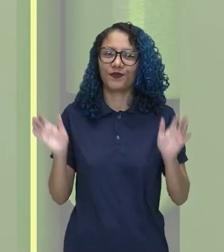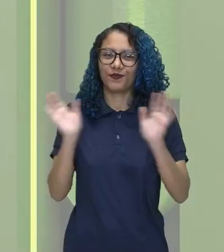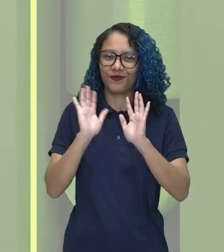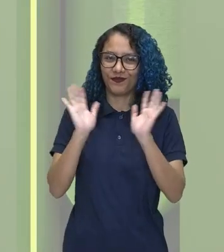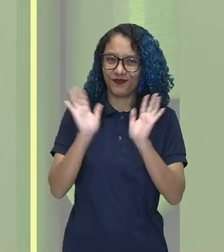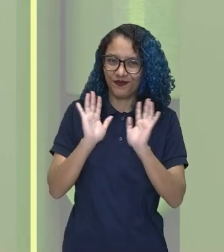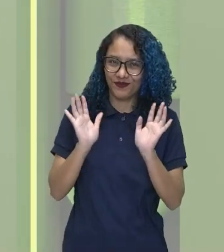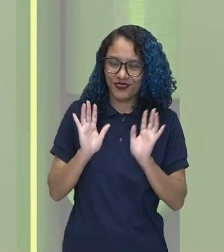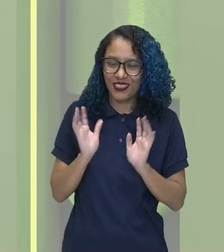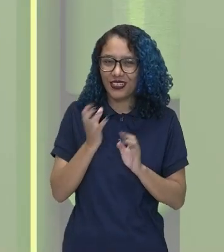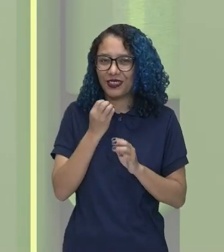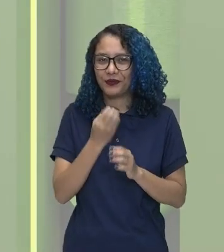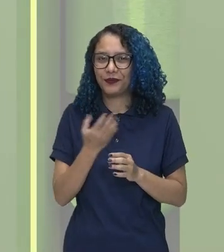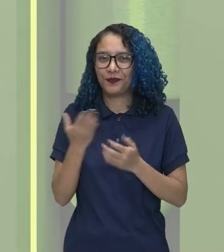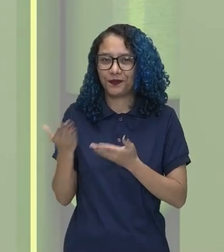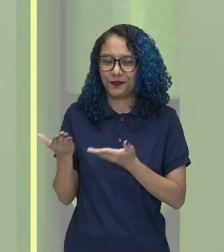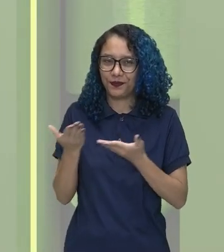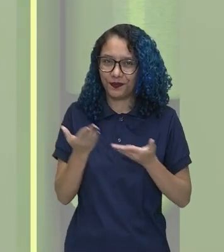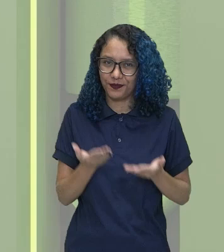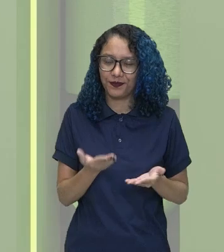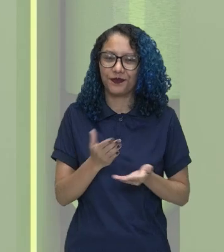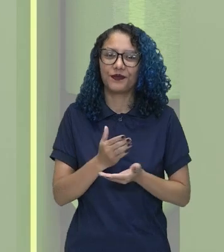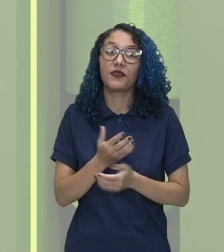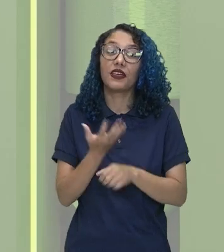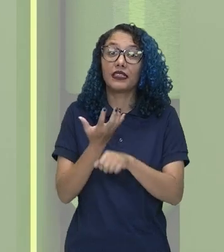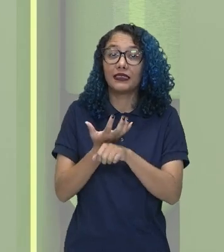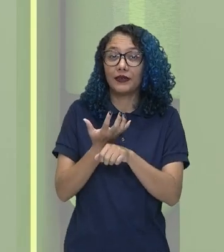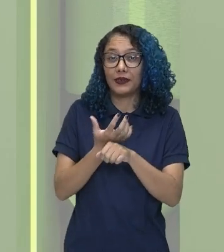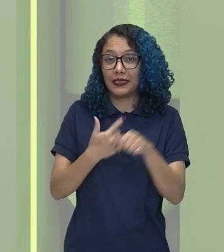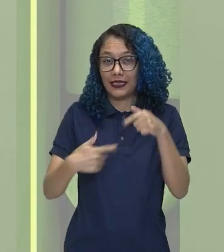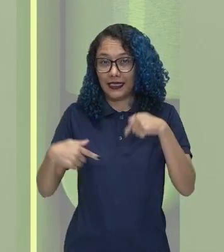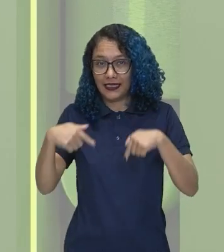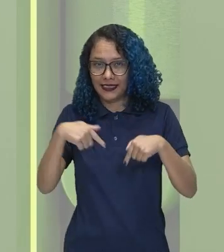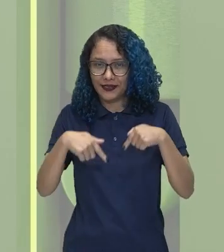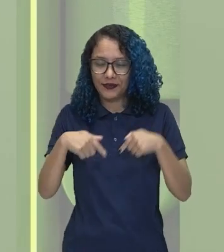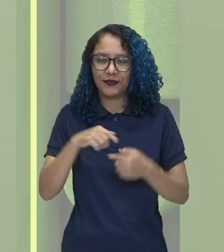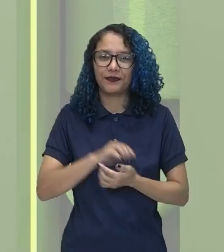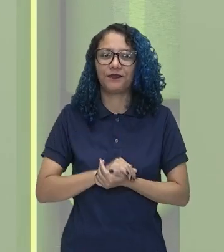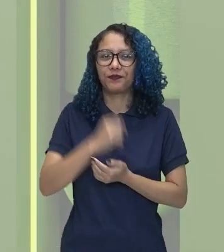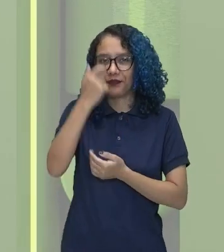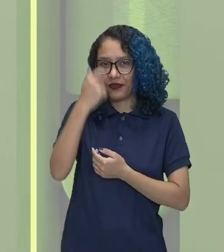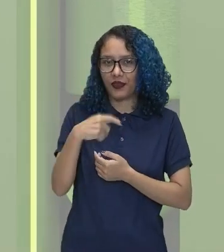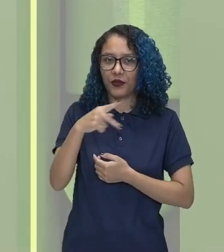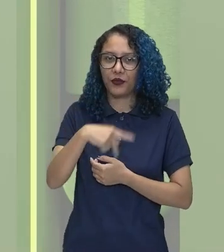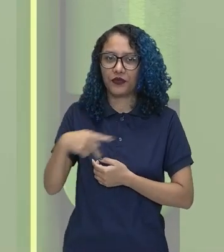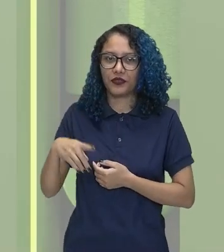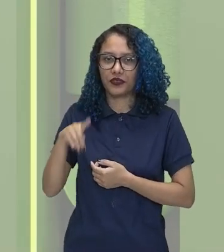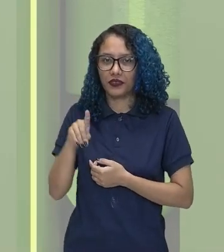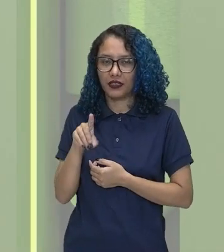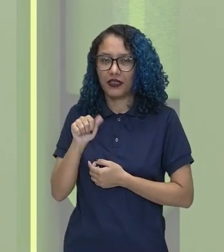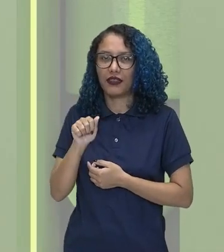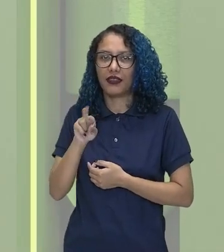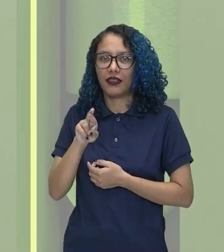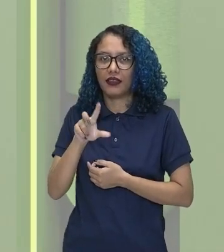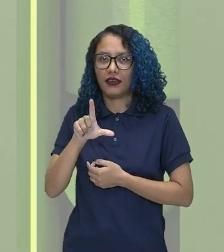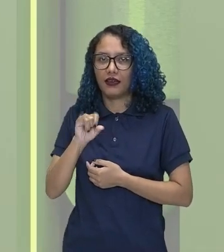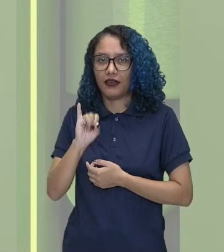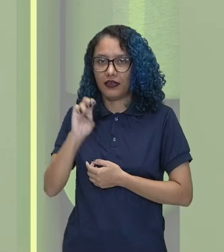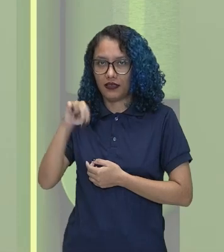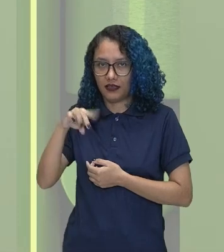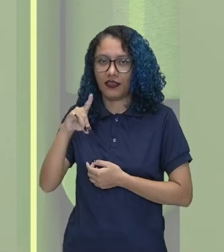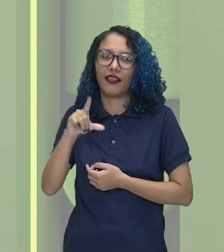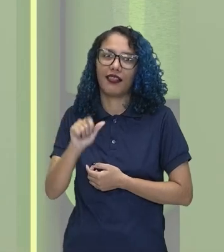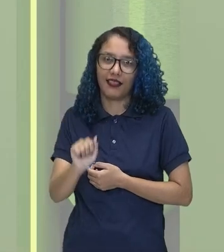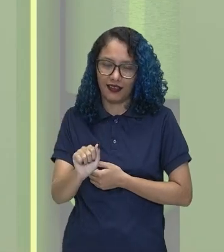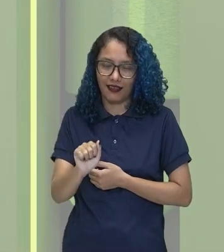estudantes, sejam todos bem-vindos ao Universo da Química. Eu sou a professora Darlinda Monteiro